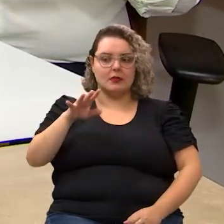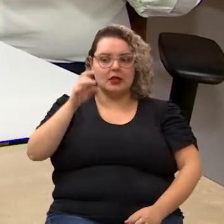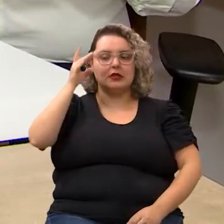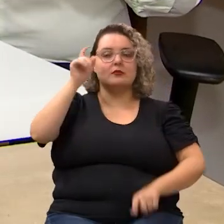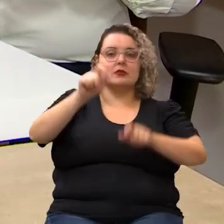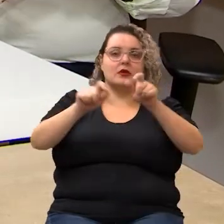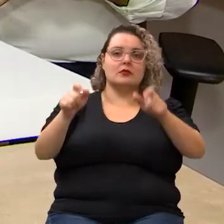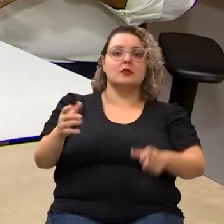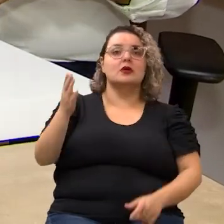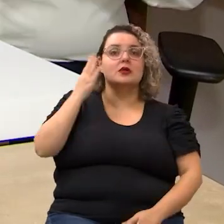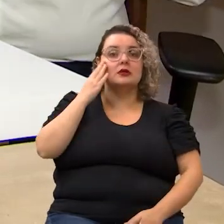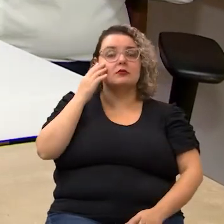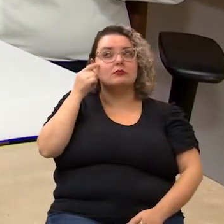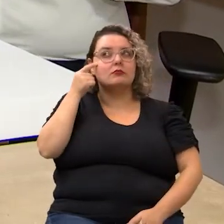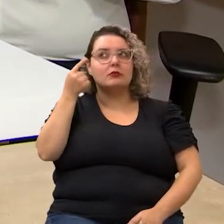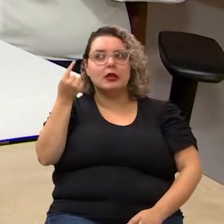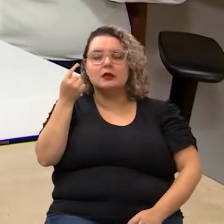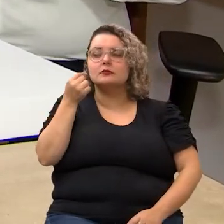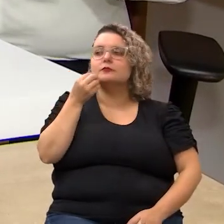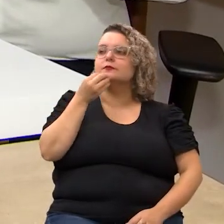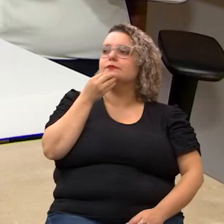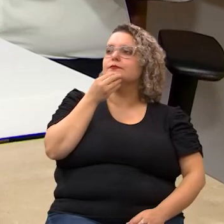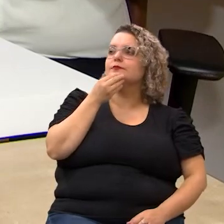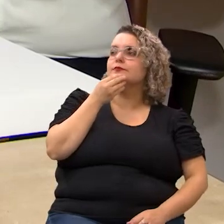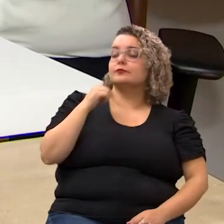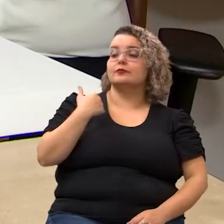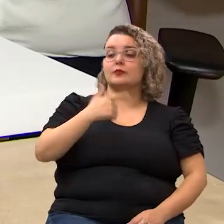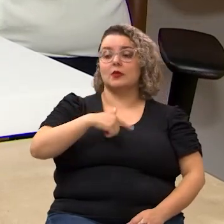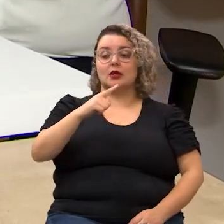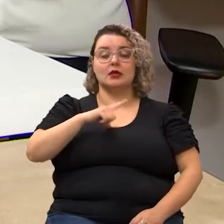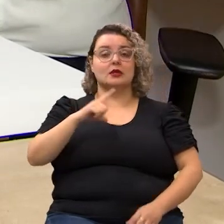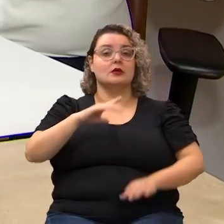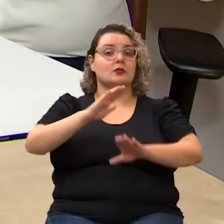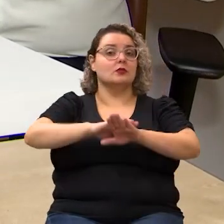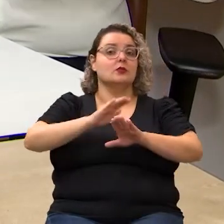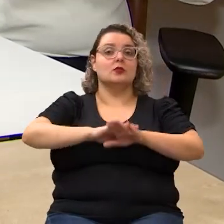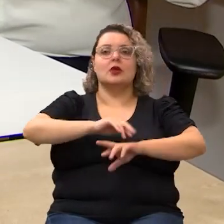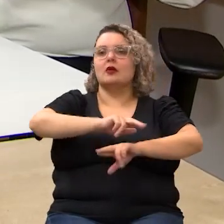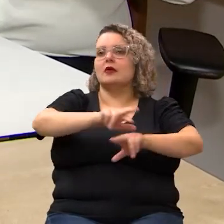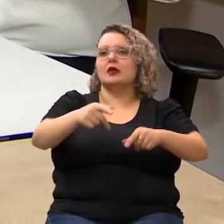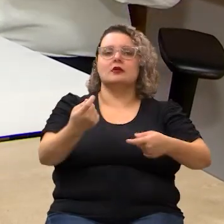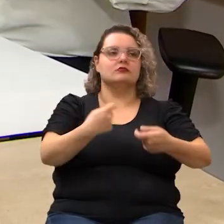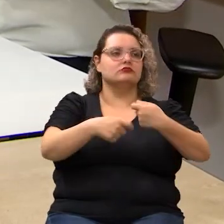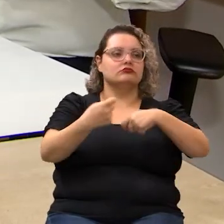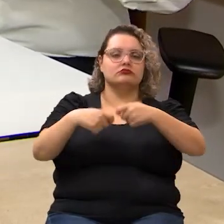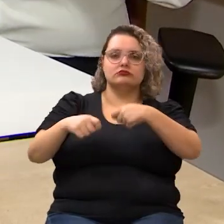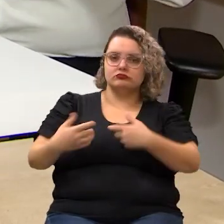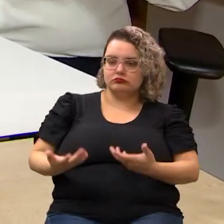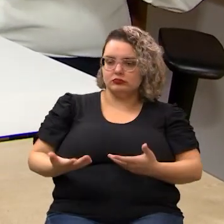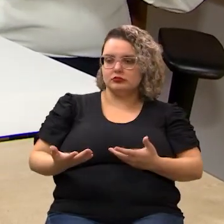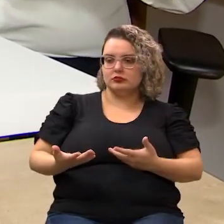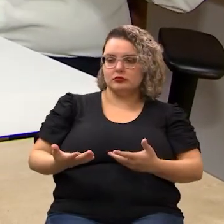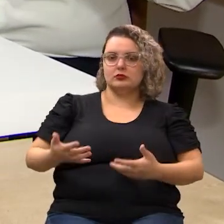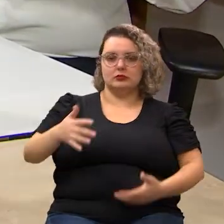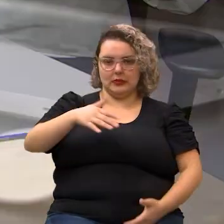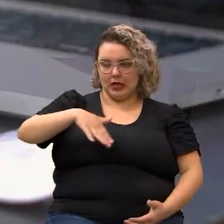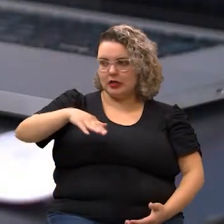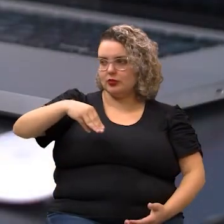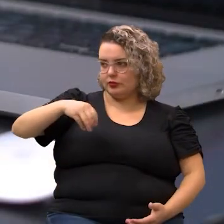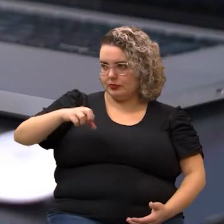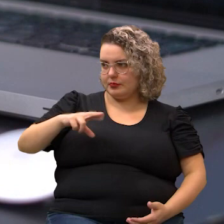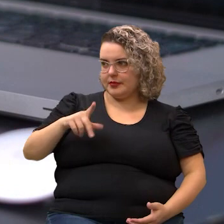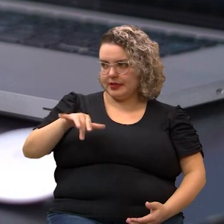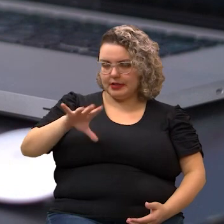pessoas entenderem, você imagina só que nós temos um volume de ações sendo negociadas no